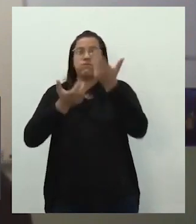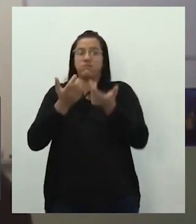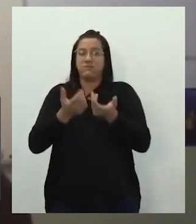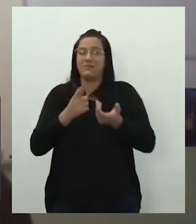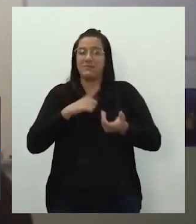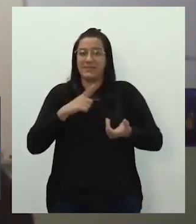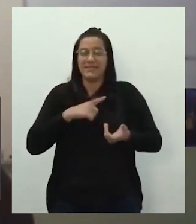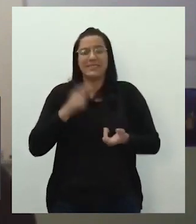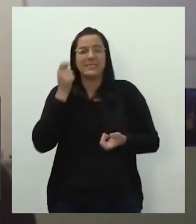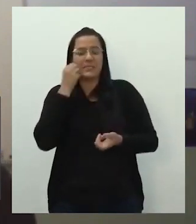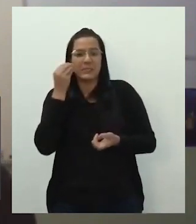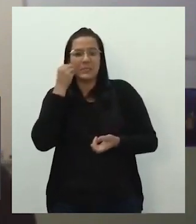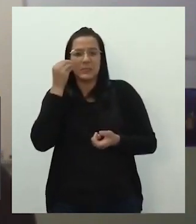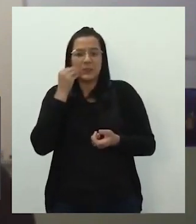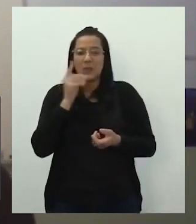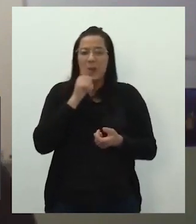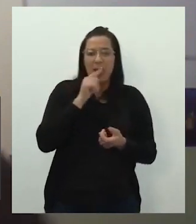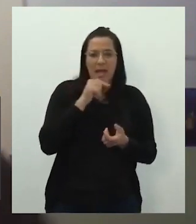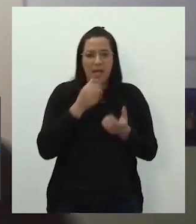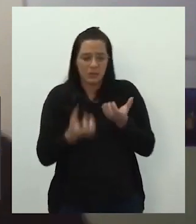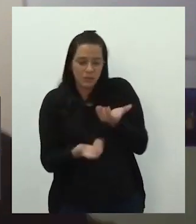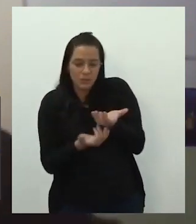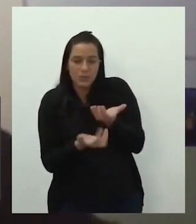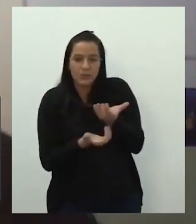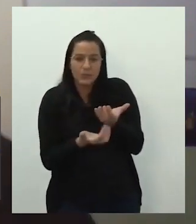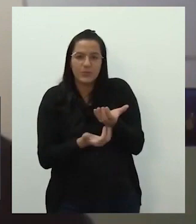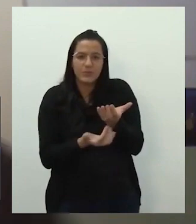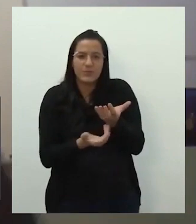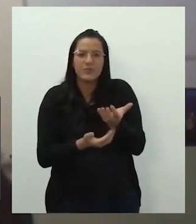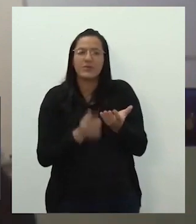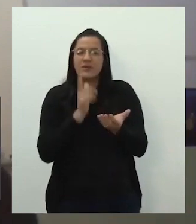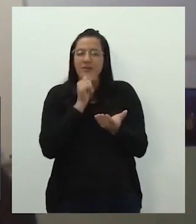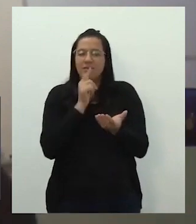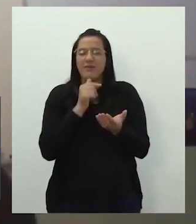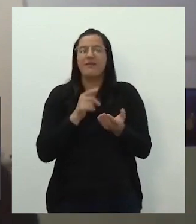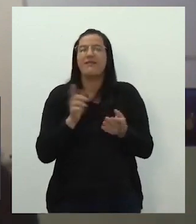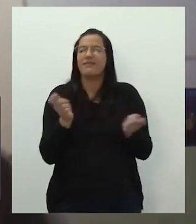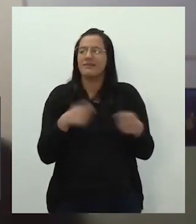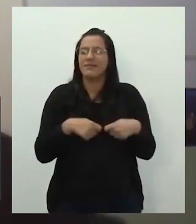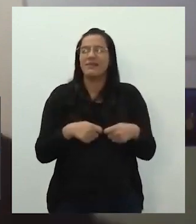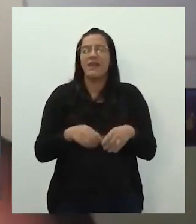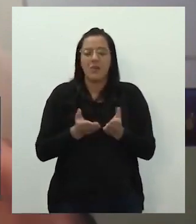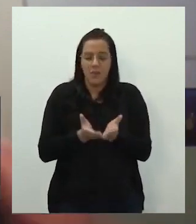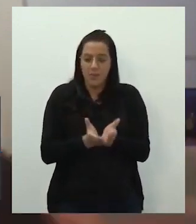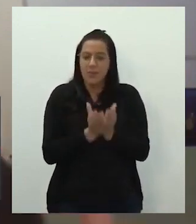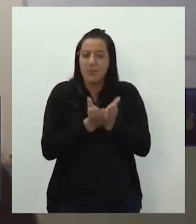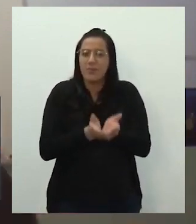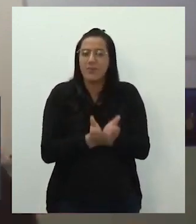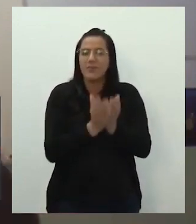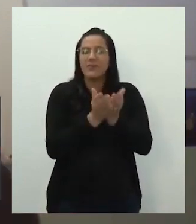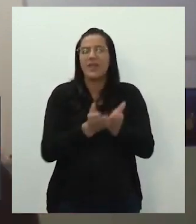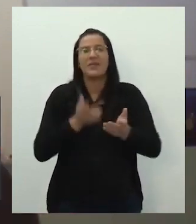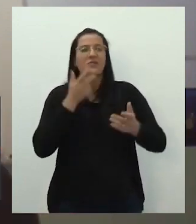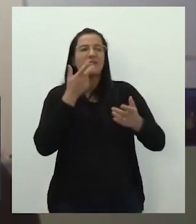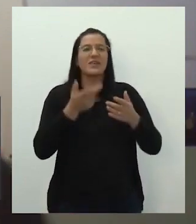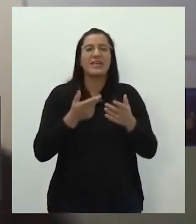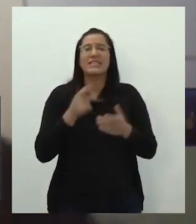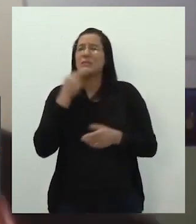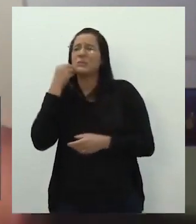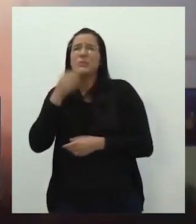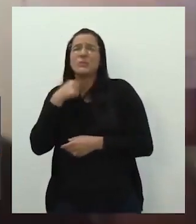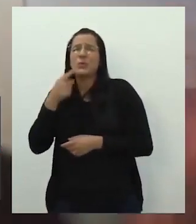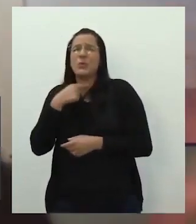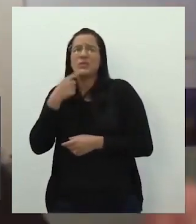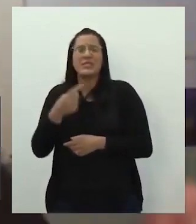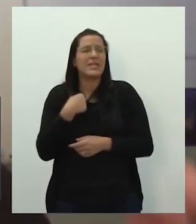esquecido de colocar um pouco de água no interior do barco, e às vezes não sai muito como planejado. E aí eu fui até mandando abraço para a galera inteira, né? Eu já